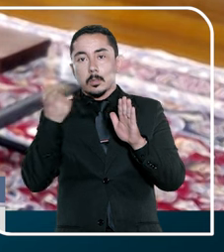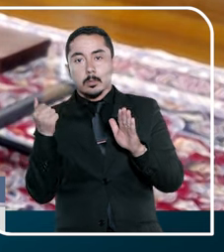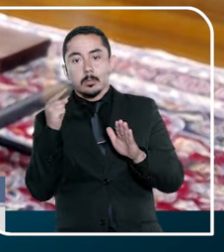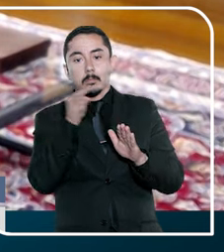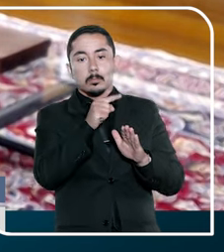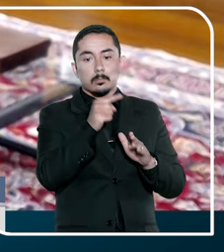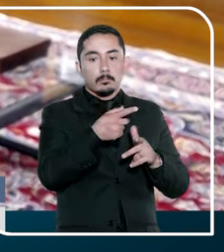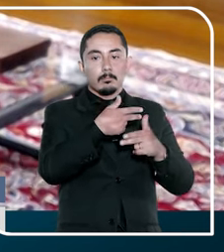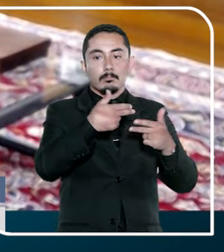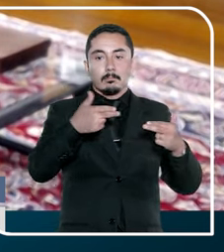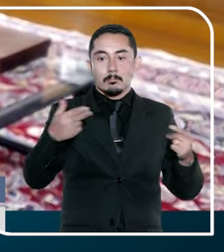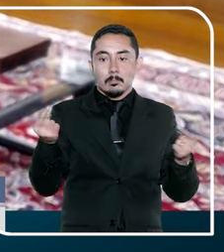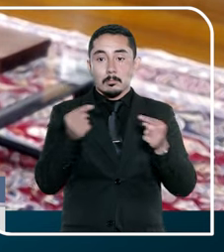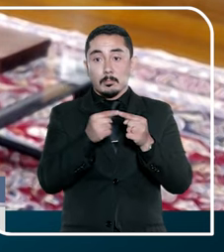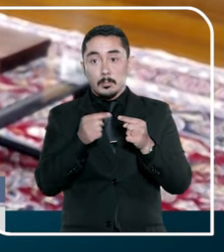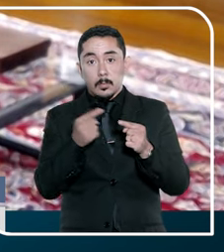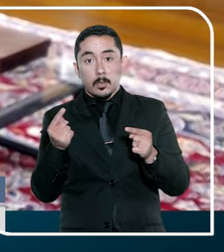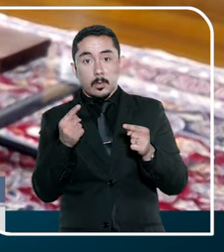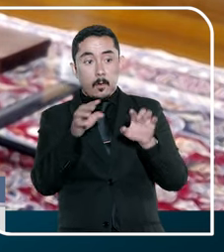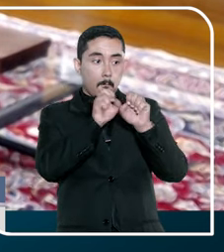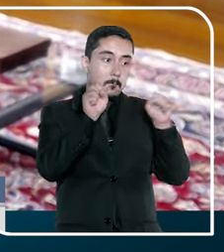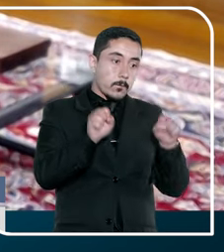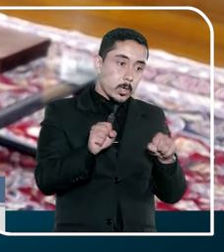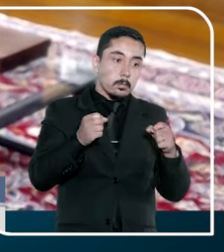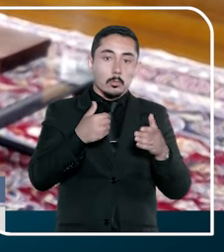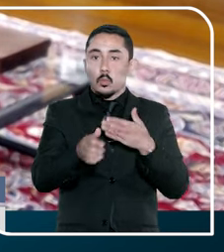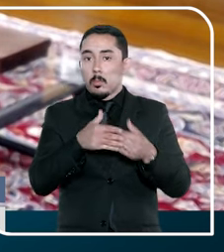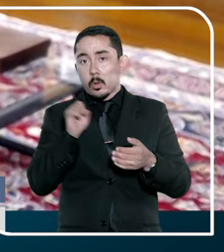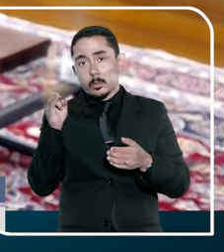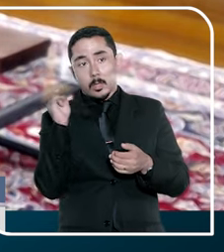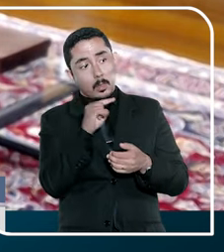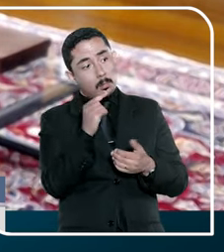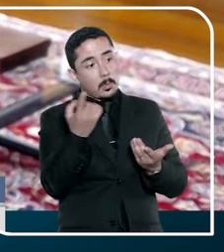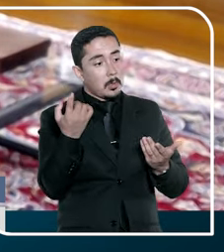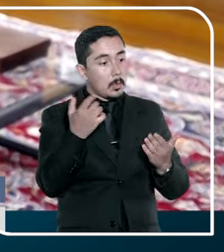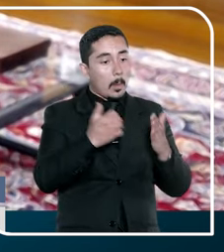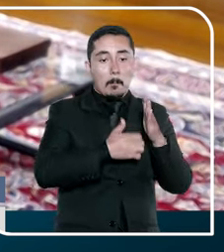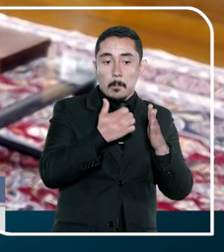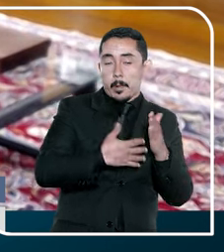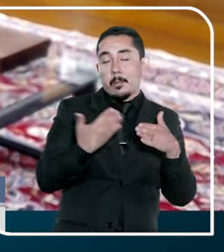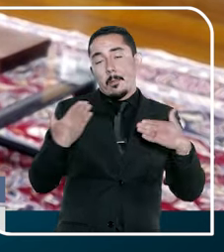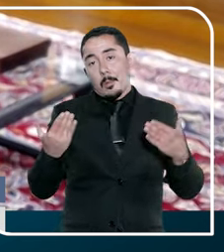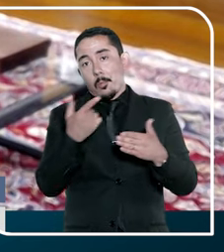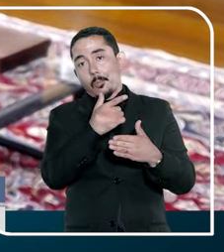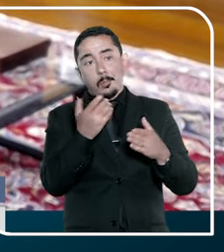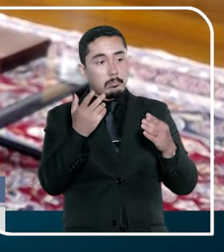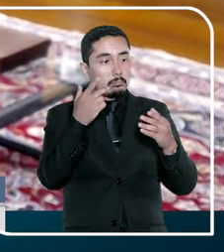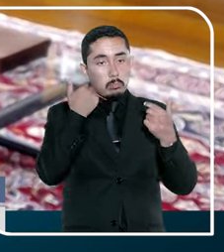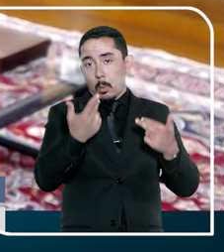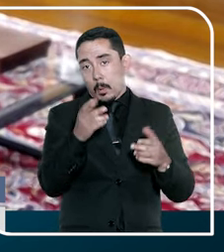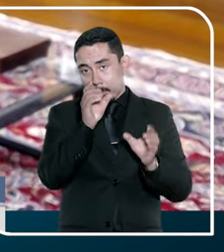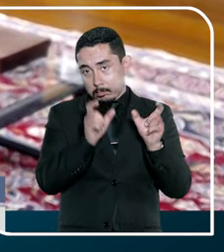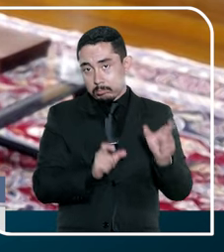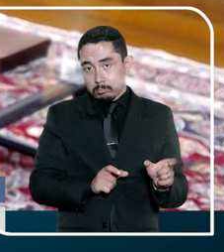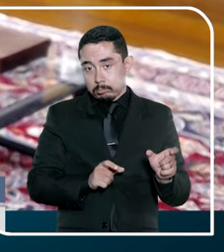na vítima enfim seja uma pessoa física juí eventualmente essa conduta poderá ser Pida com uma pena menor